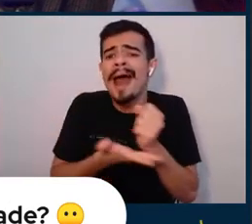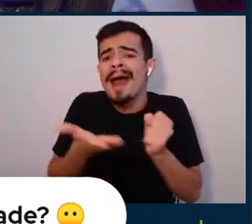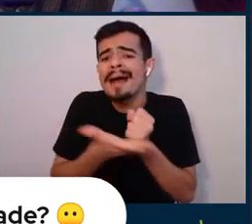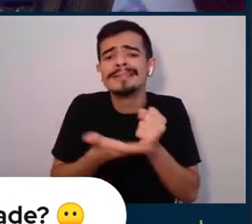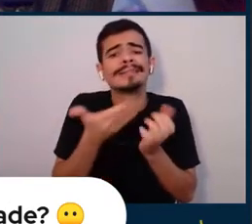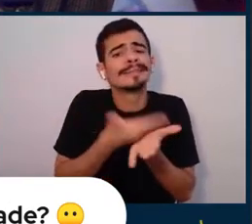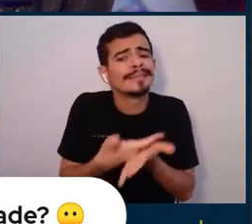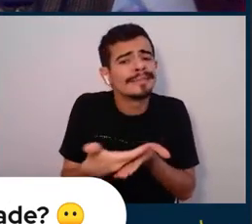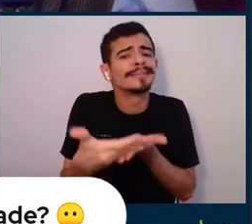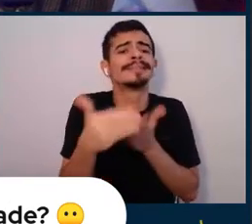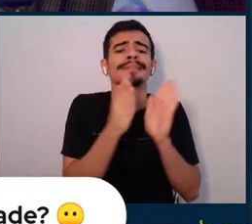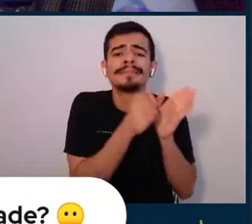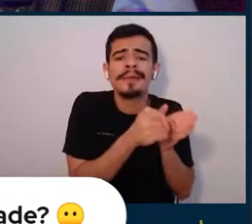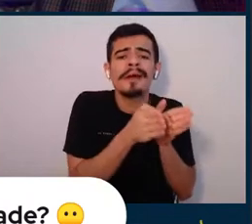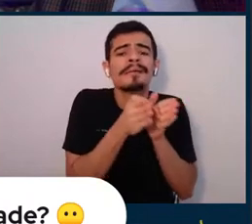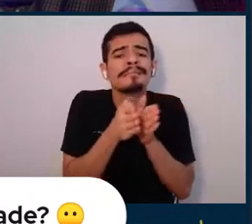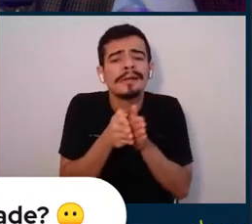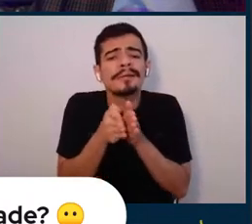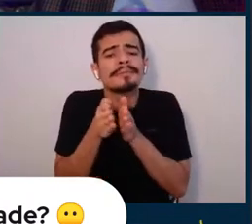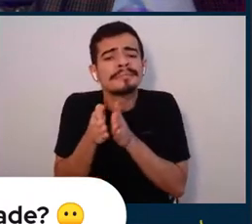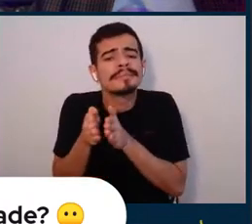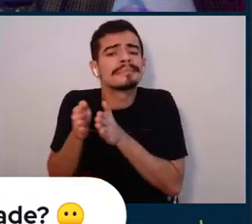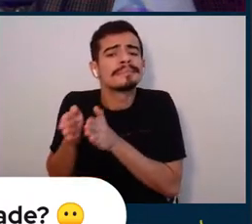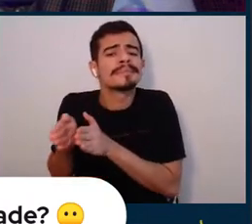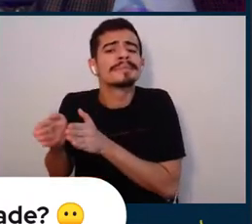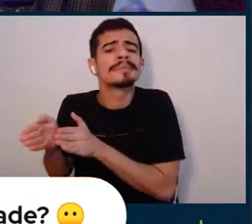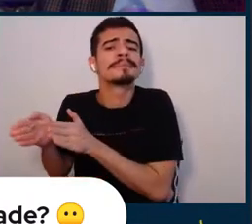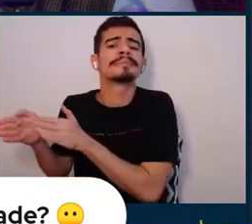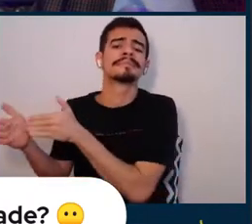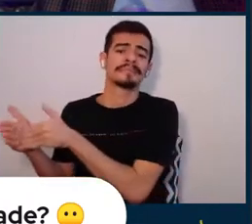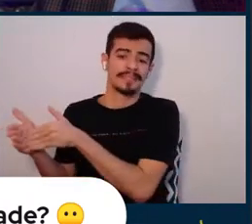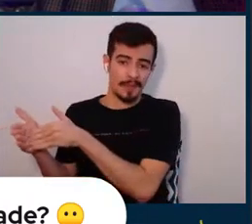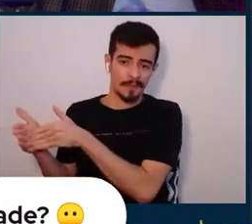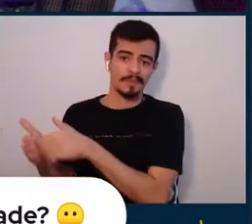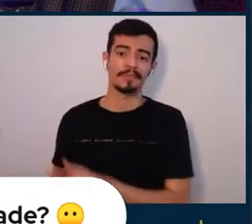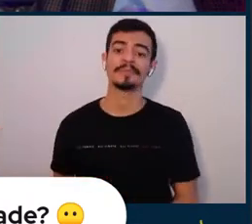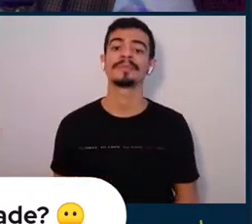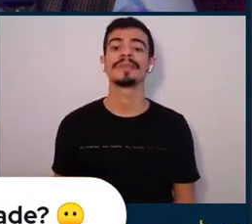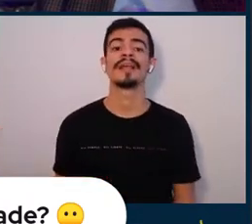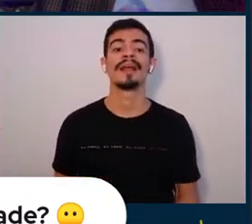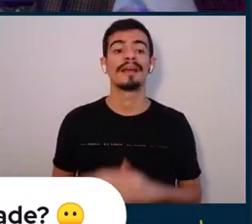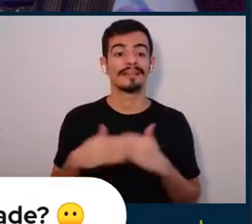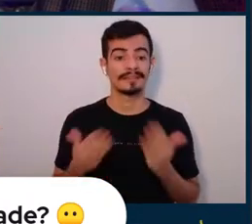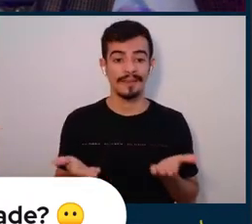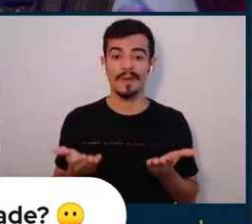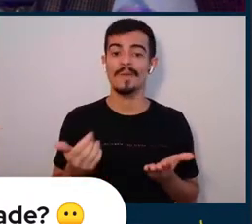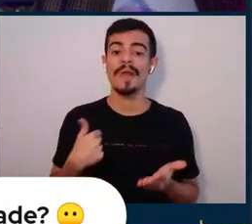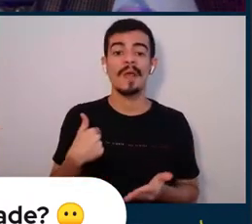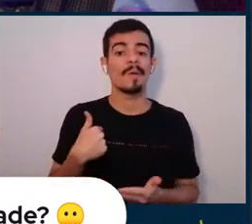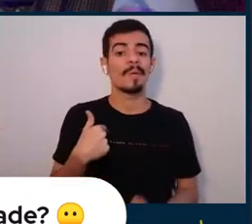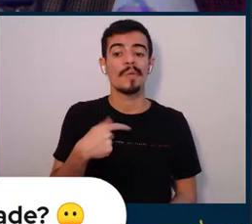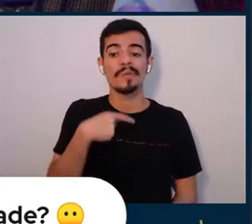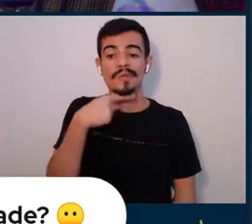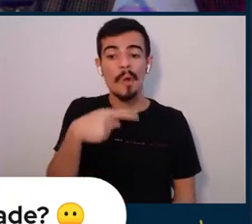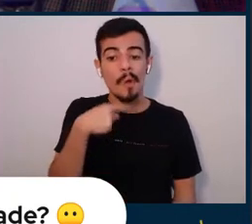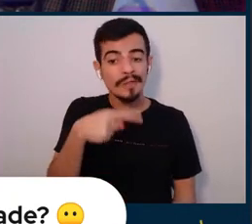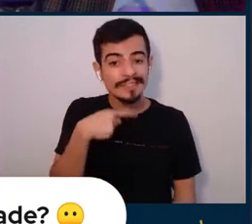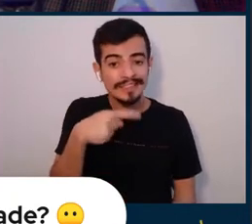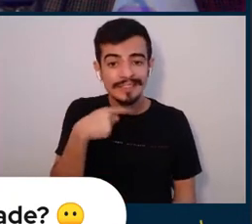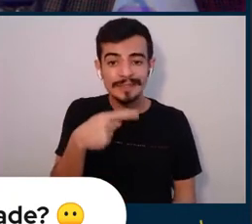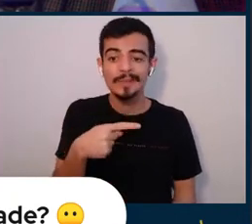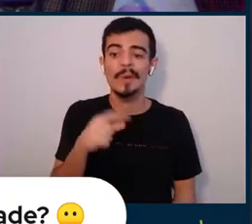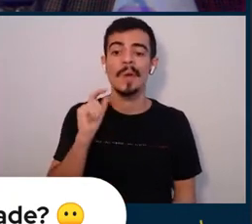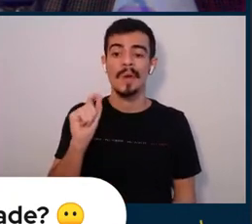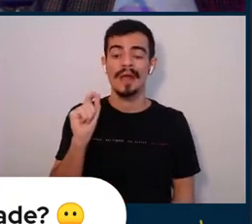a primeira variável. Então, vou no comecinho até chegar no final. Então, assim. Eu não consigo ter essa noção que o Léo tem